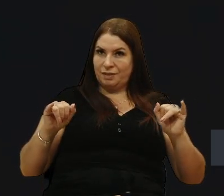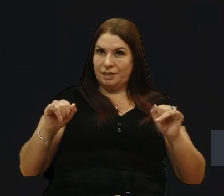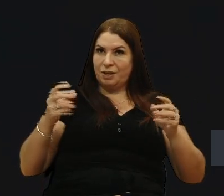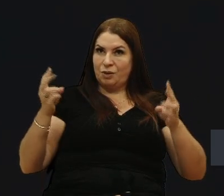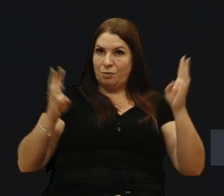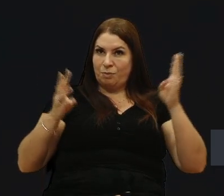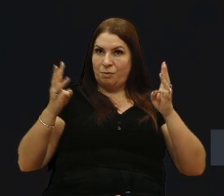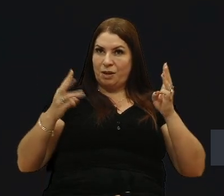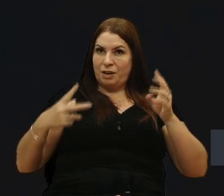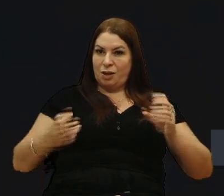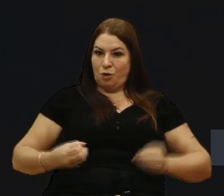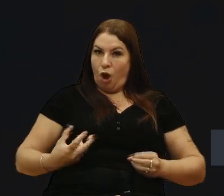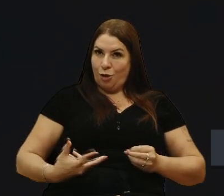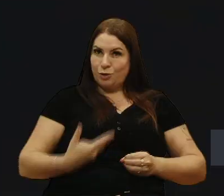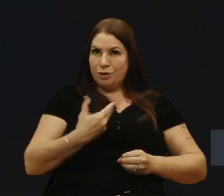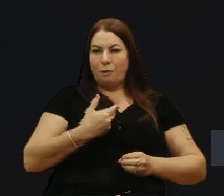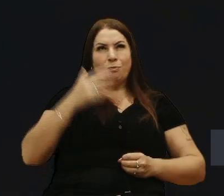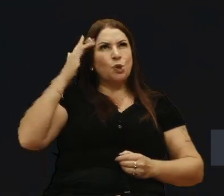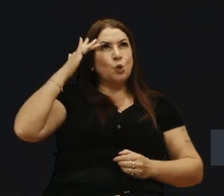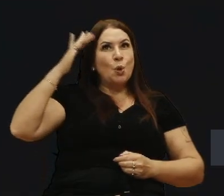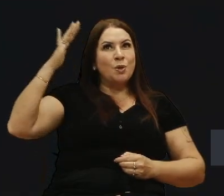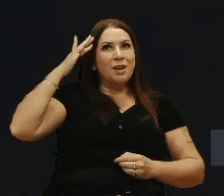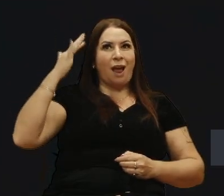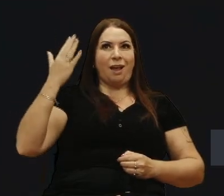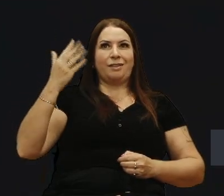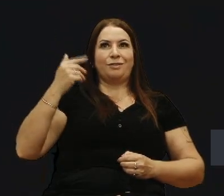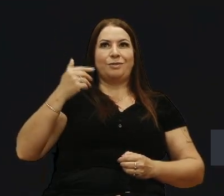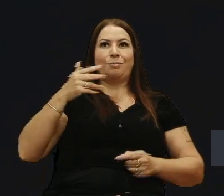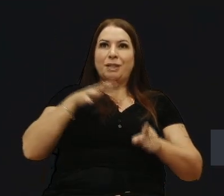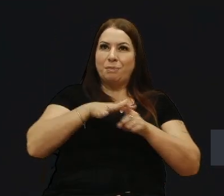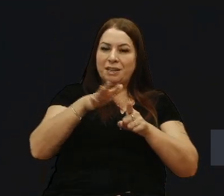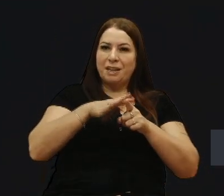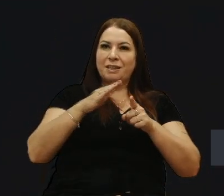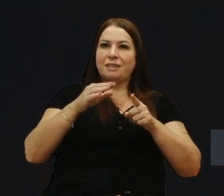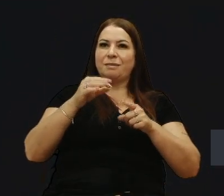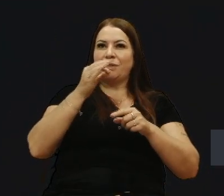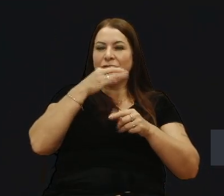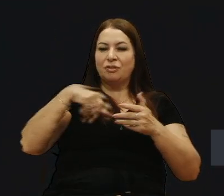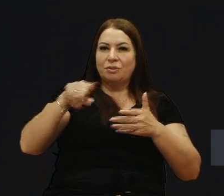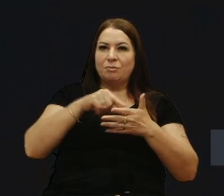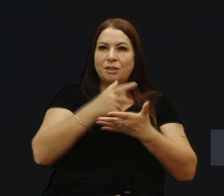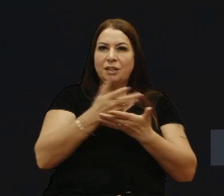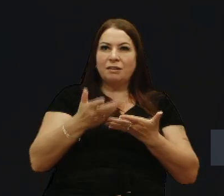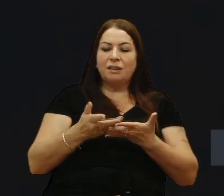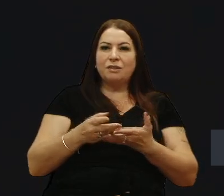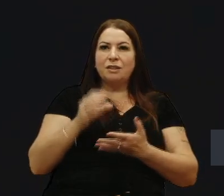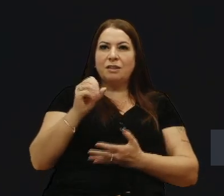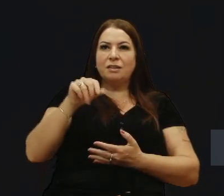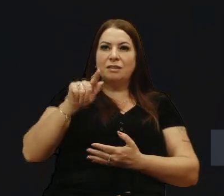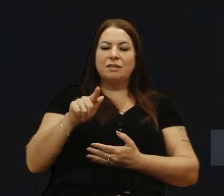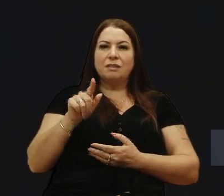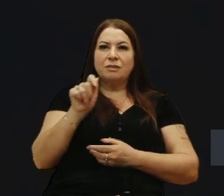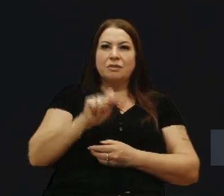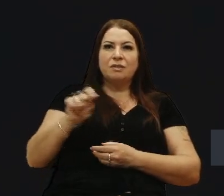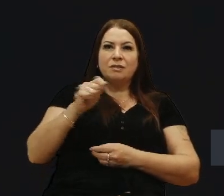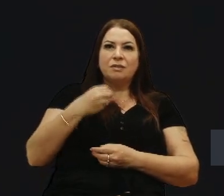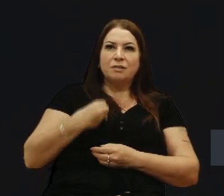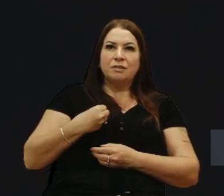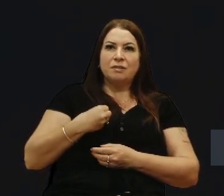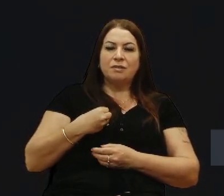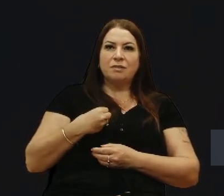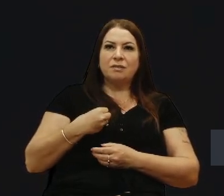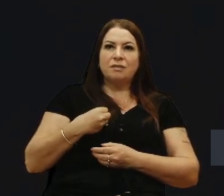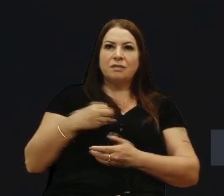castramóvel, tão sonhado e demandado pela comunidade de Caxias do Sul através da ONG Associação Vida, uma